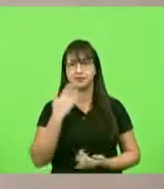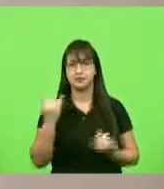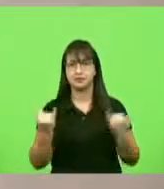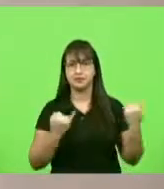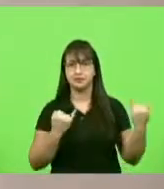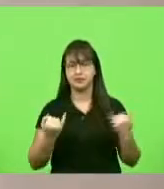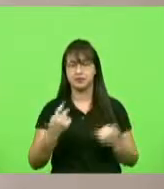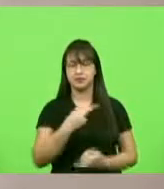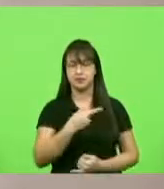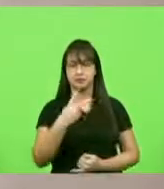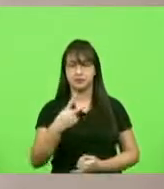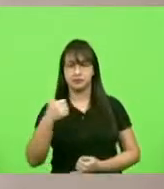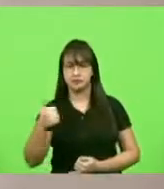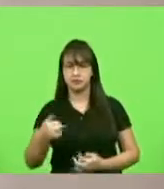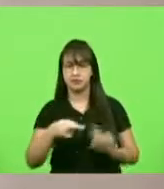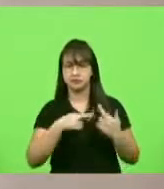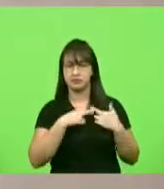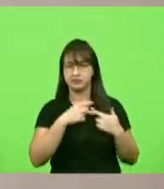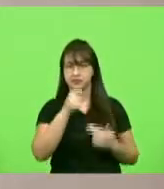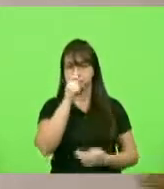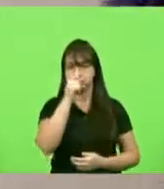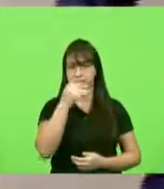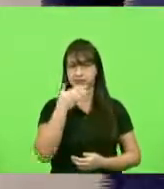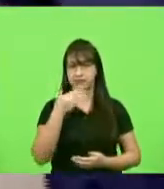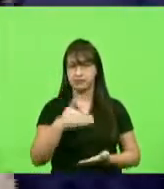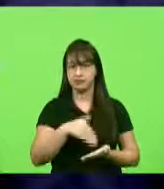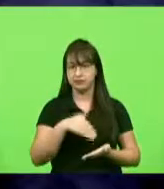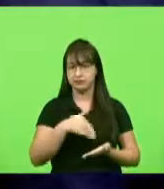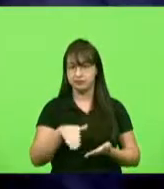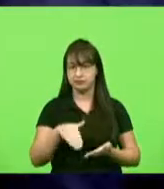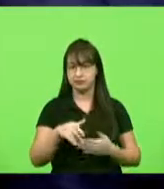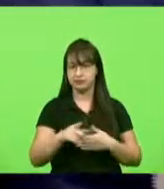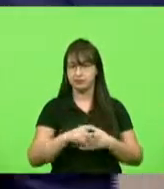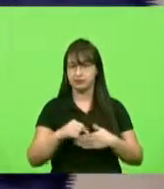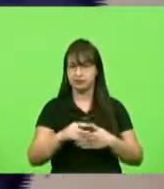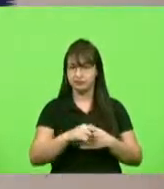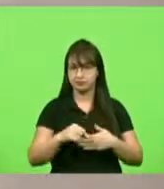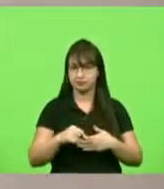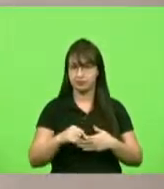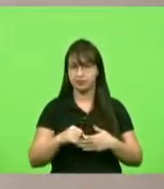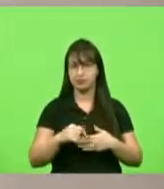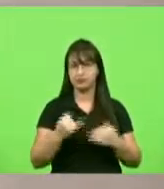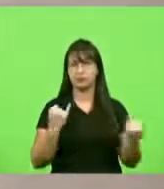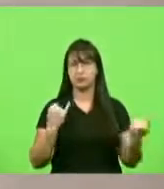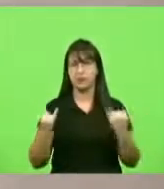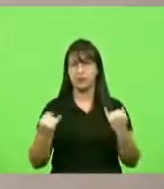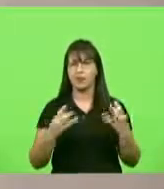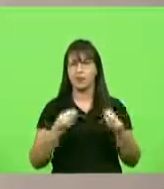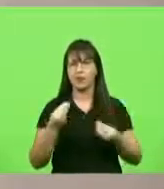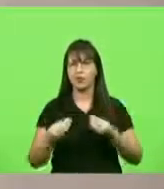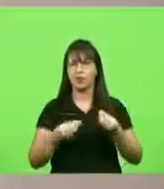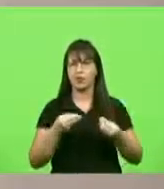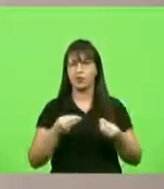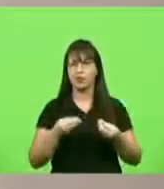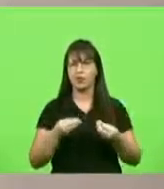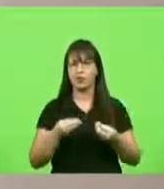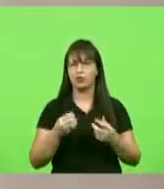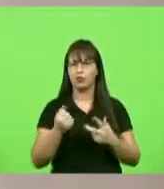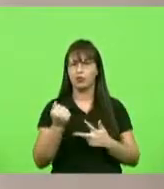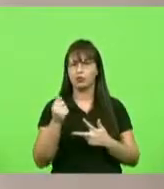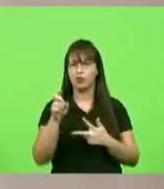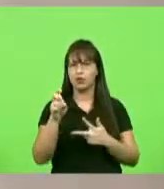informação 221, autor deputado João Amin, solicitando ao secretário de Estado da Casa Civil informações acerca da afirmação de que o Poder Executivo Estadual